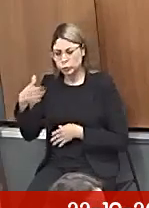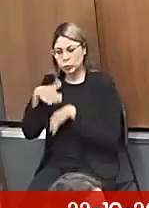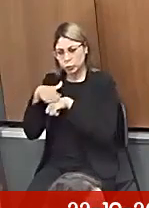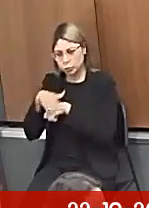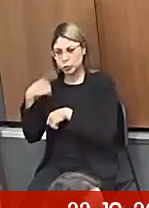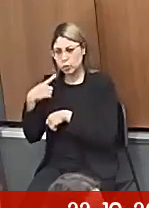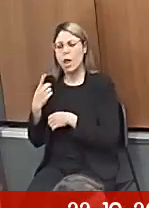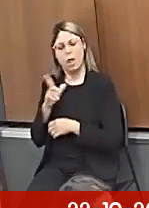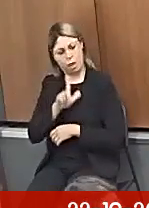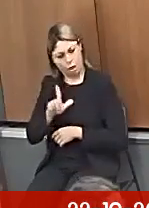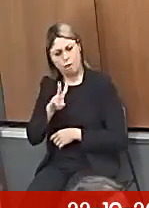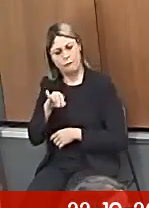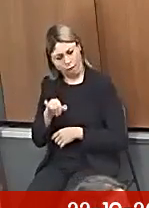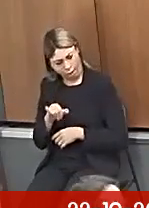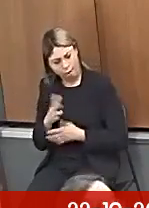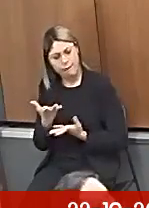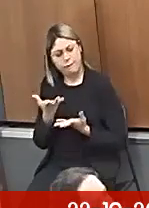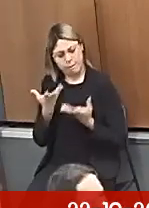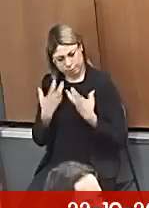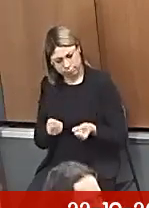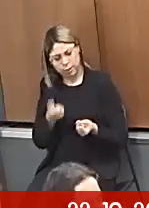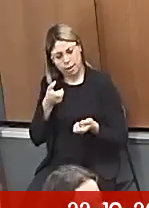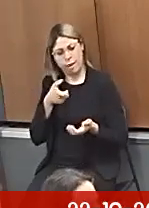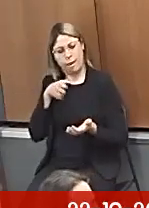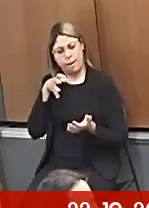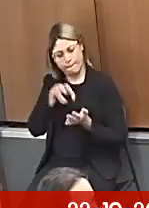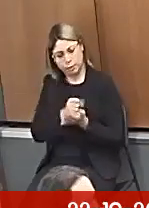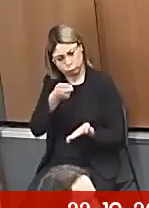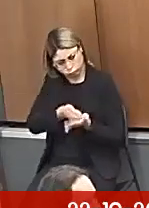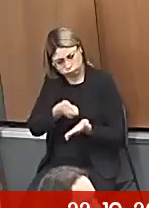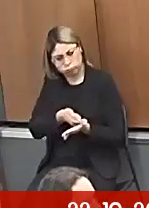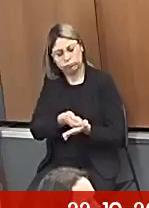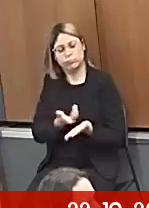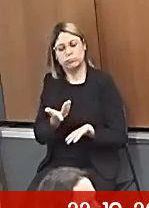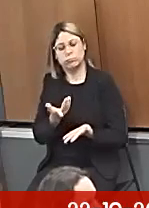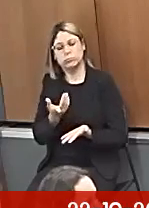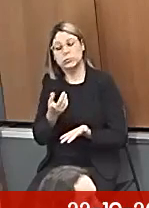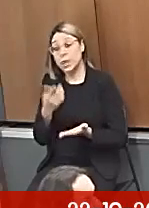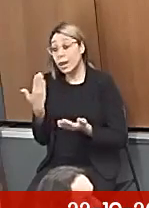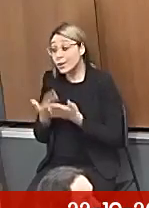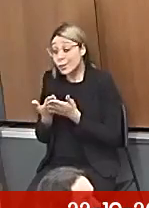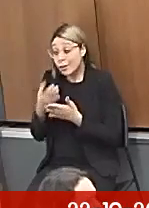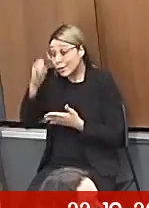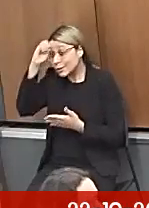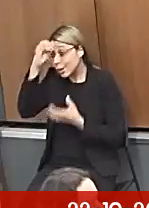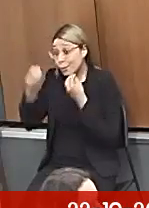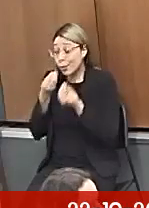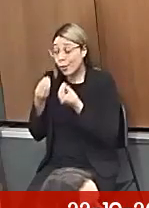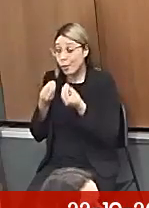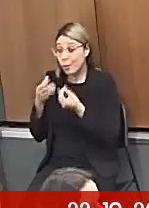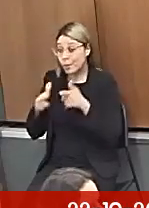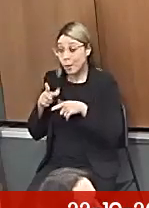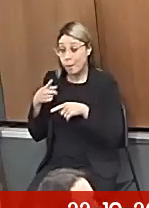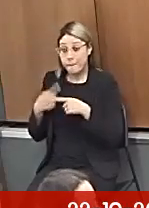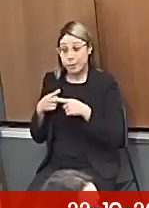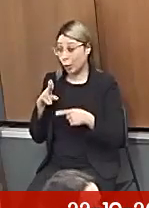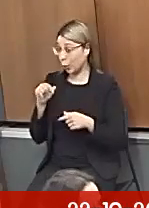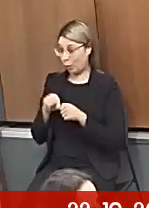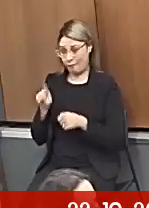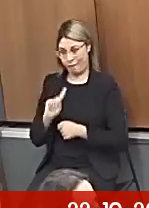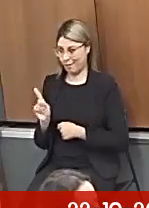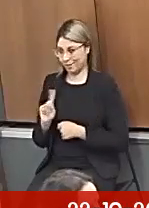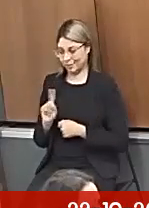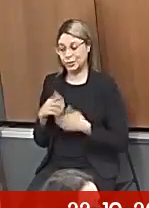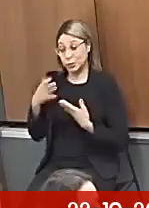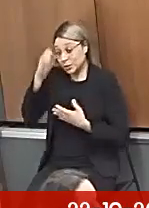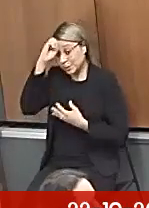Eles falaram, lógico que ele tem direito à matrícula compulsória, nós vamos só viabilizar, ver como. As escolas não sabem nem como que pode ser feito isso, porque elas nunca fazem. Então,